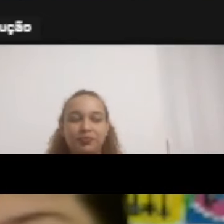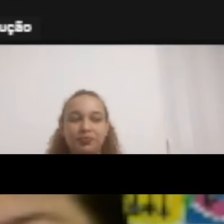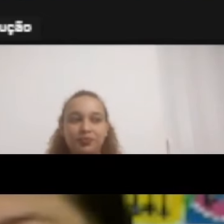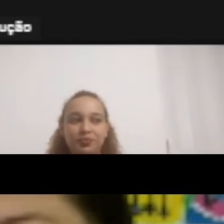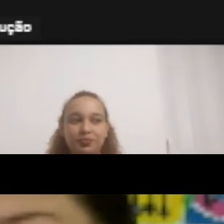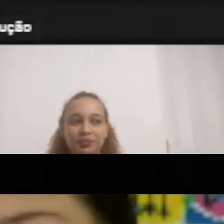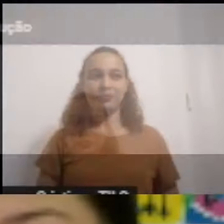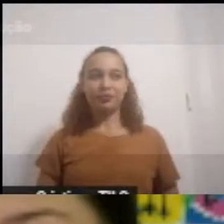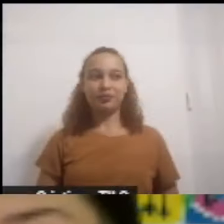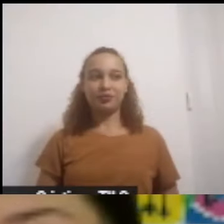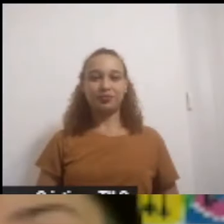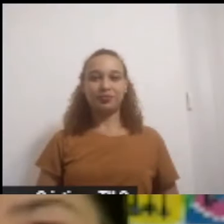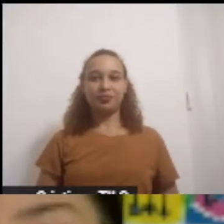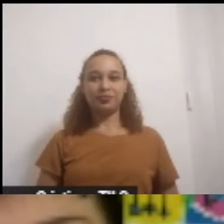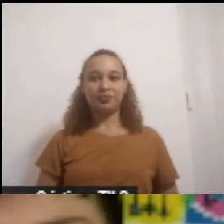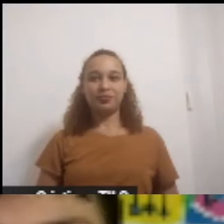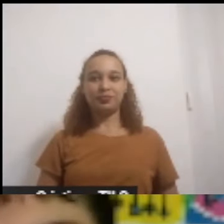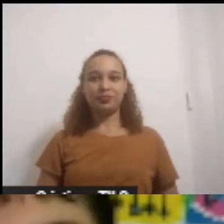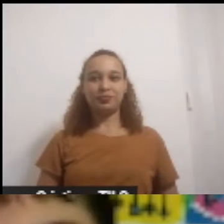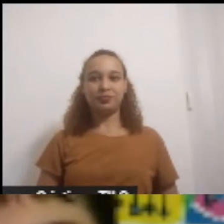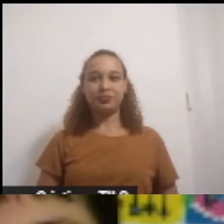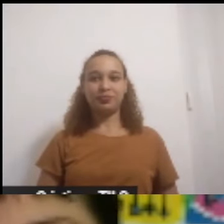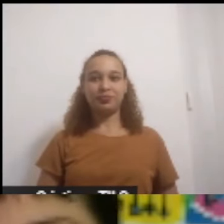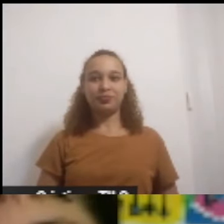tela preta.